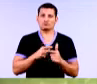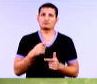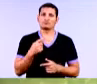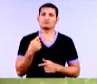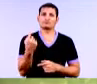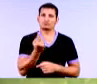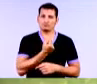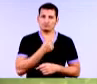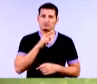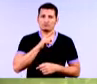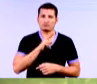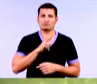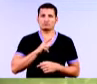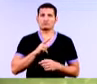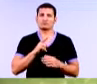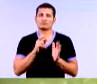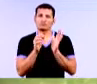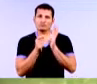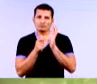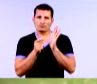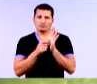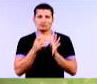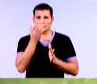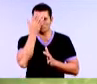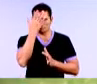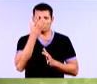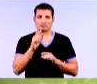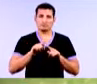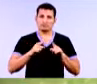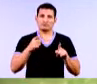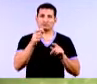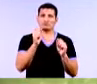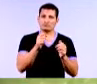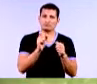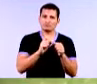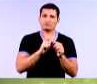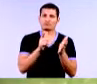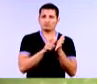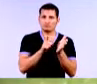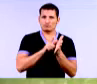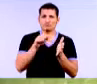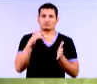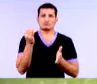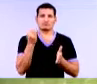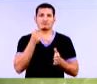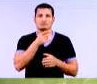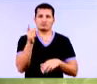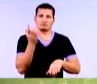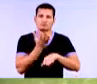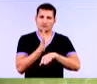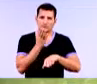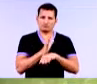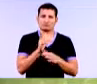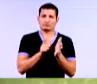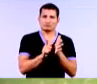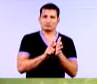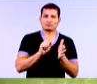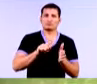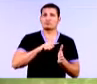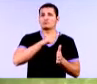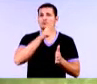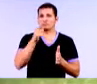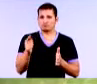ferramenta para facilitar. Mas a ideia é que vocês fizessem no papel mesmo. É importante que vocês pratiquem também no papel, para que depois